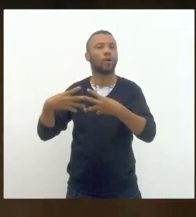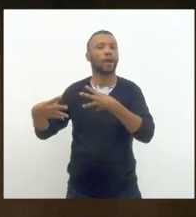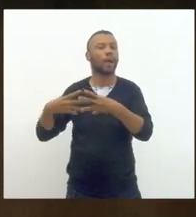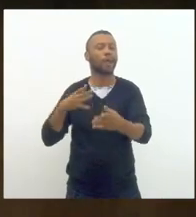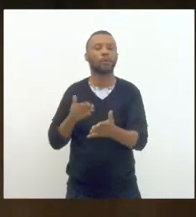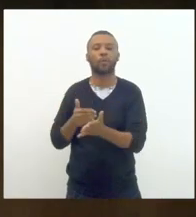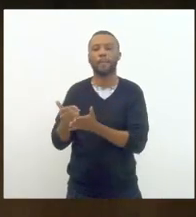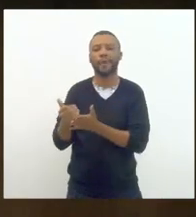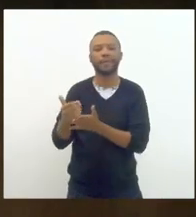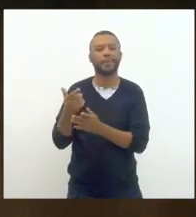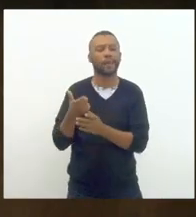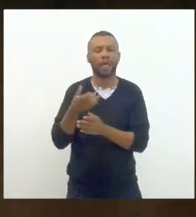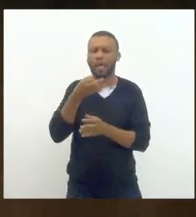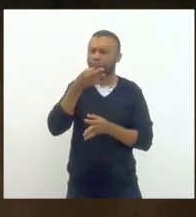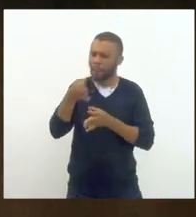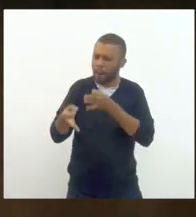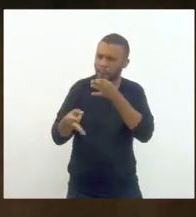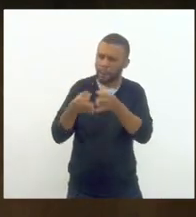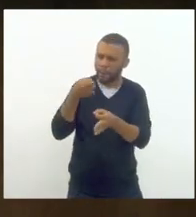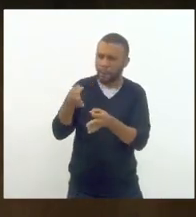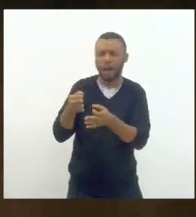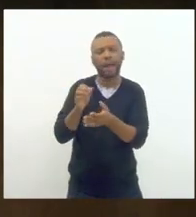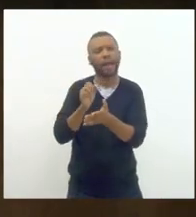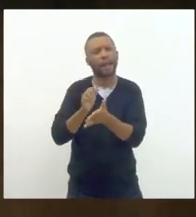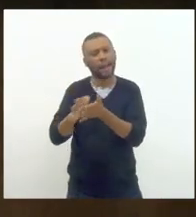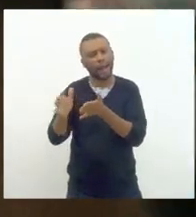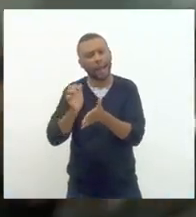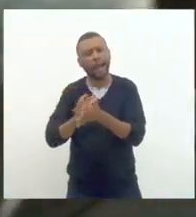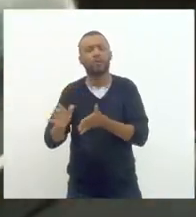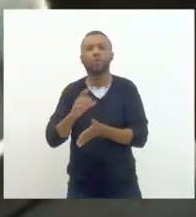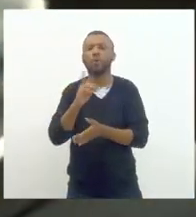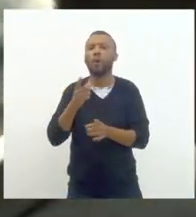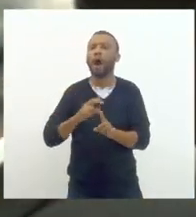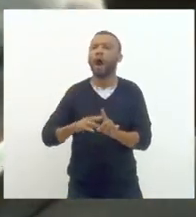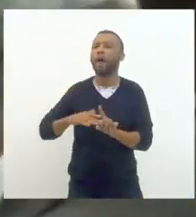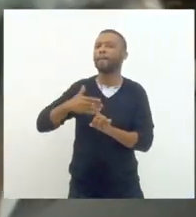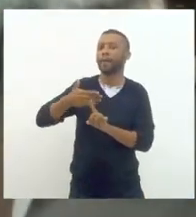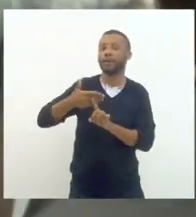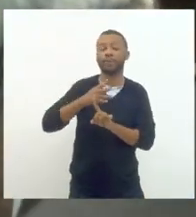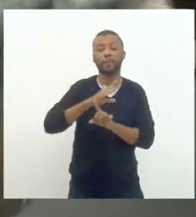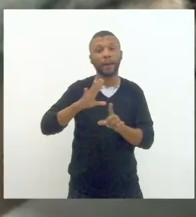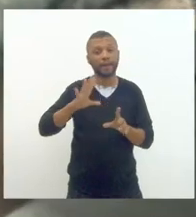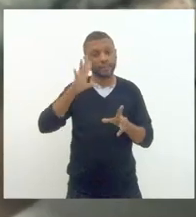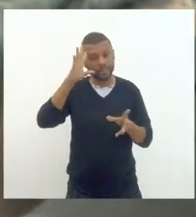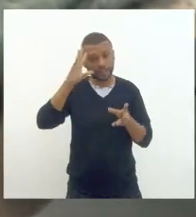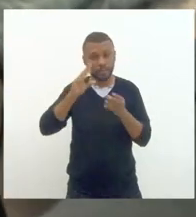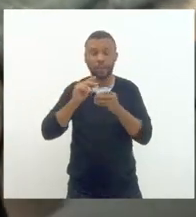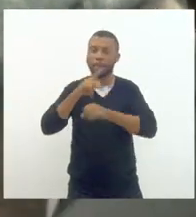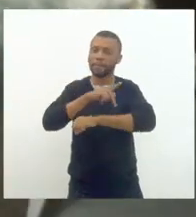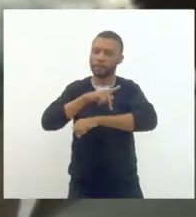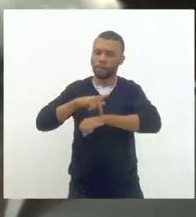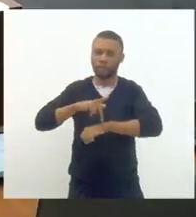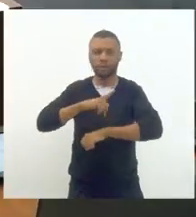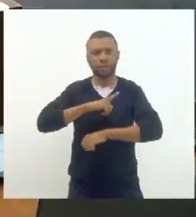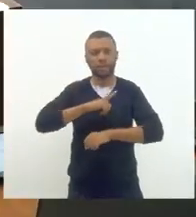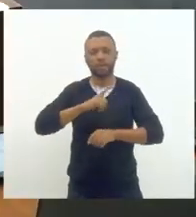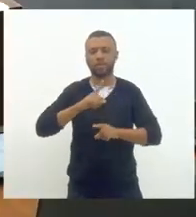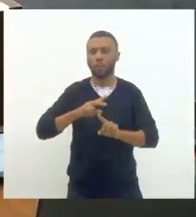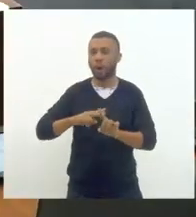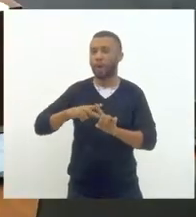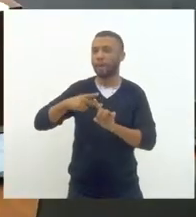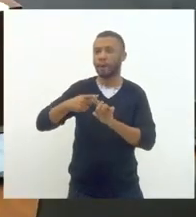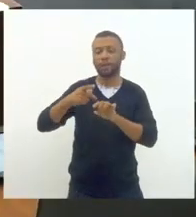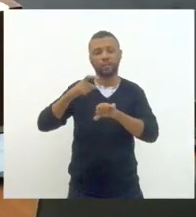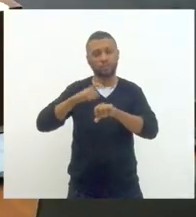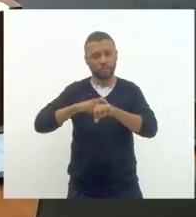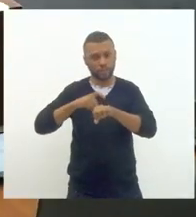criticar eventuais gastos ou eventual aumento, mas se entendendo os ganhos pedagógicos que se tem com o aumento do tempo